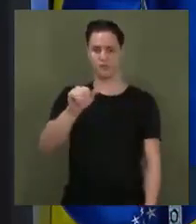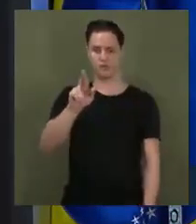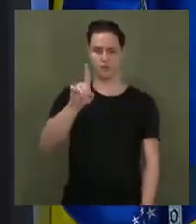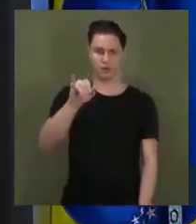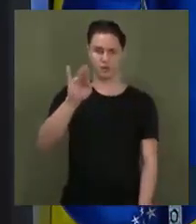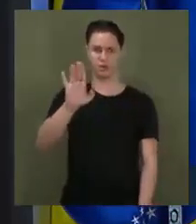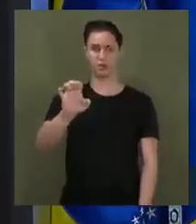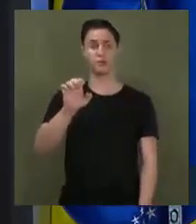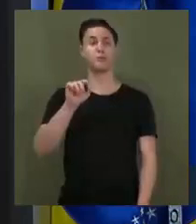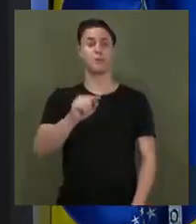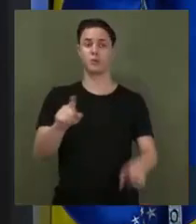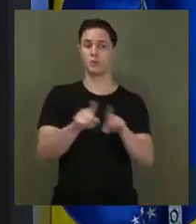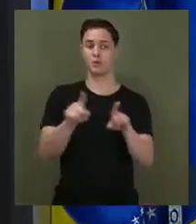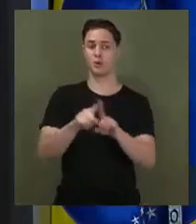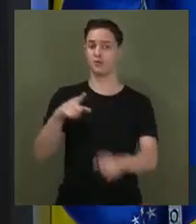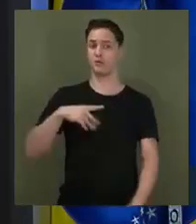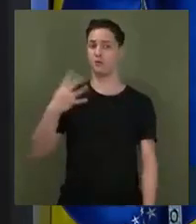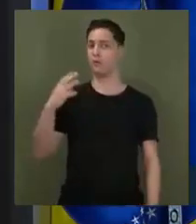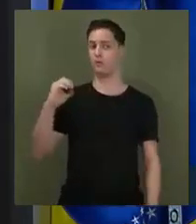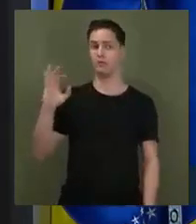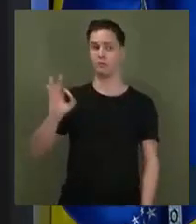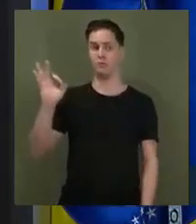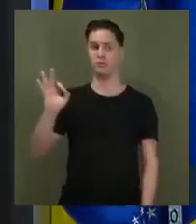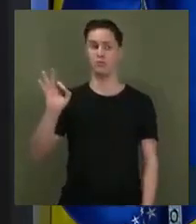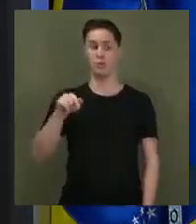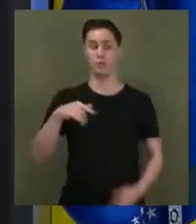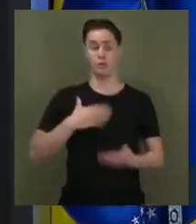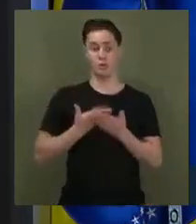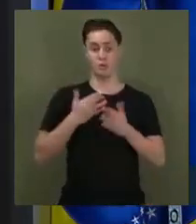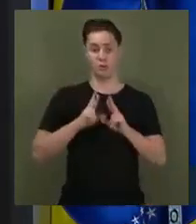Injúria miocárdica em 40% nesse outro estudo